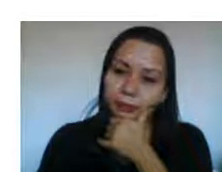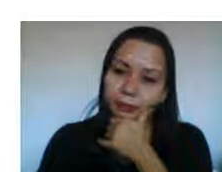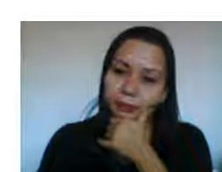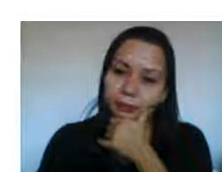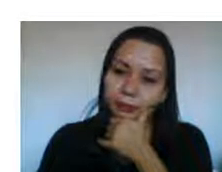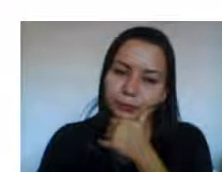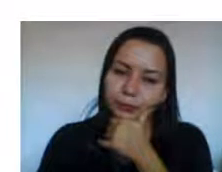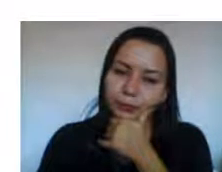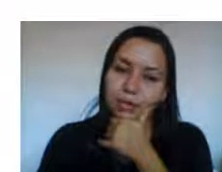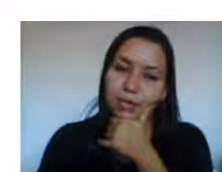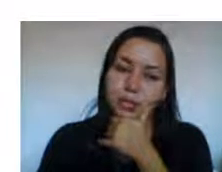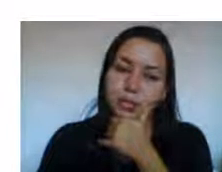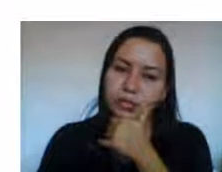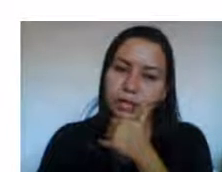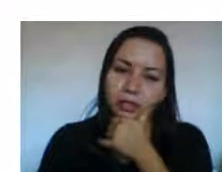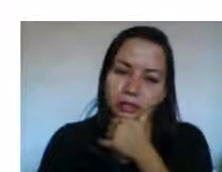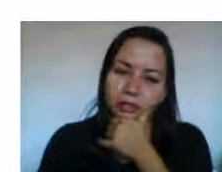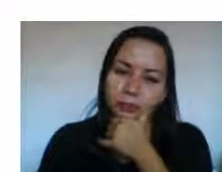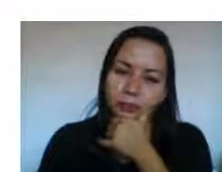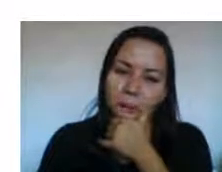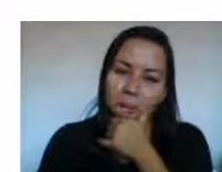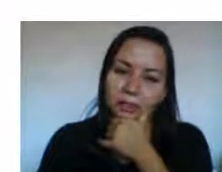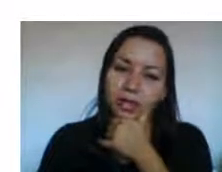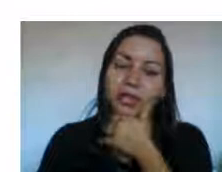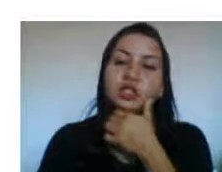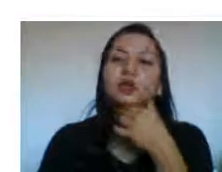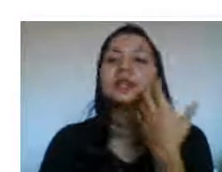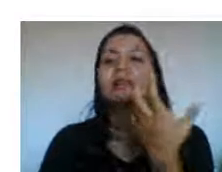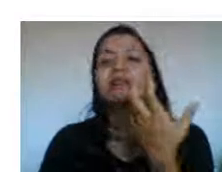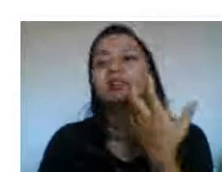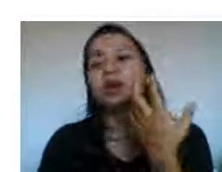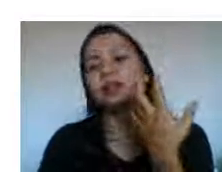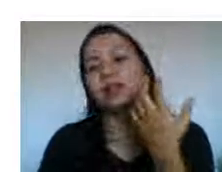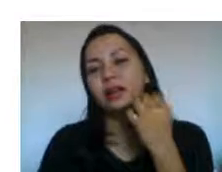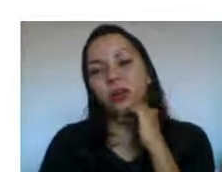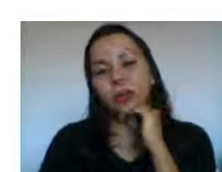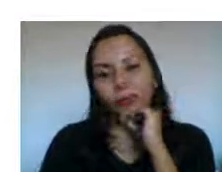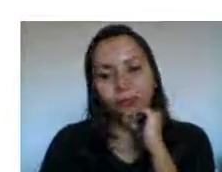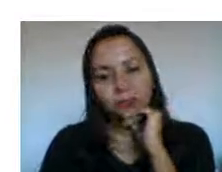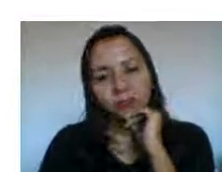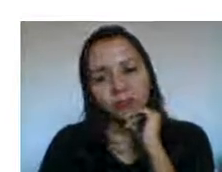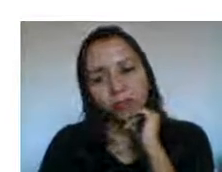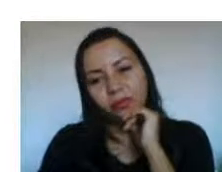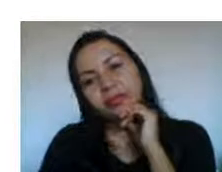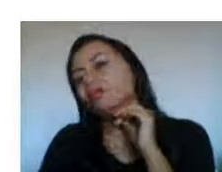Vejam, o que que a gente tem aqui? O que que a gente consegue visualizar agora?